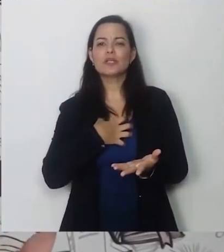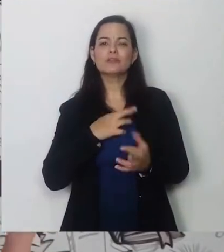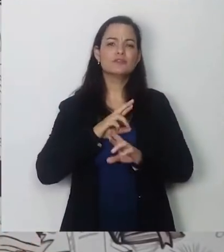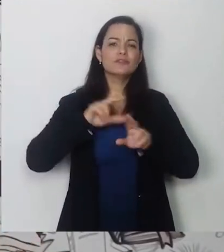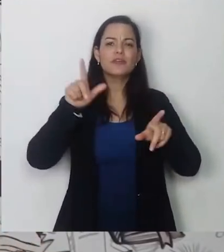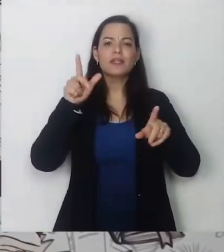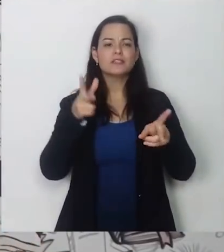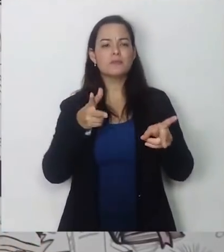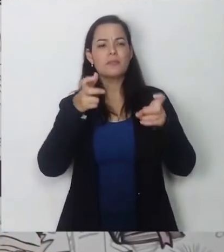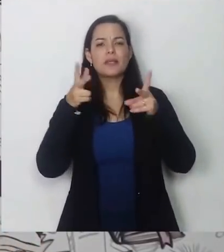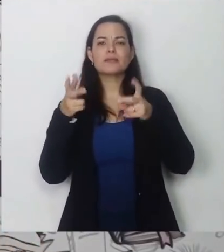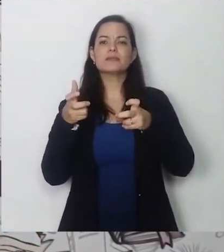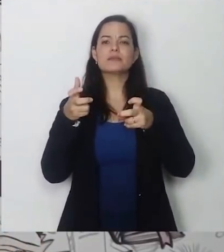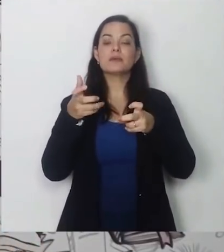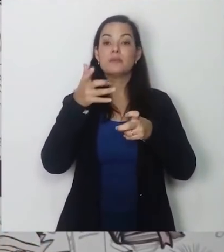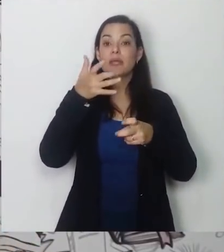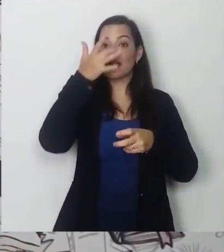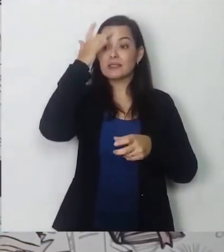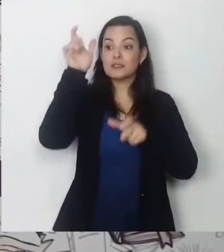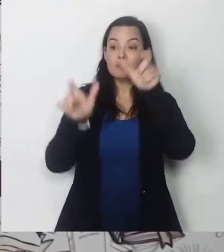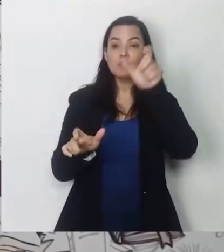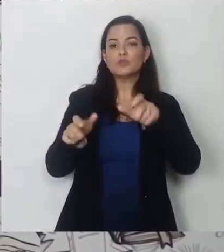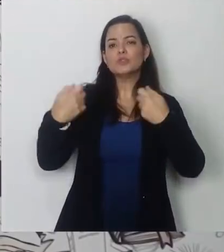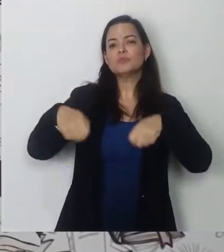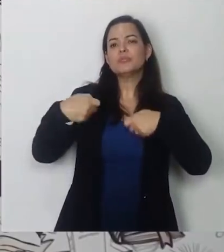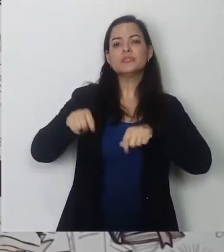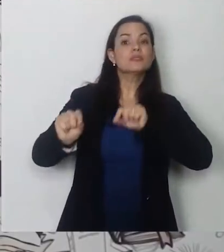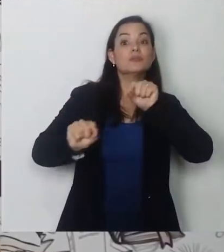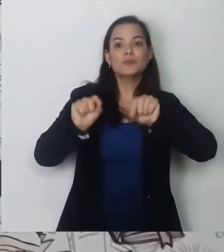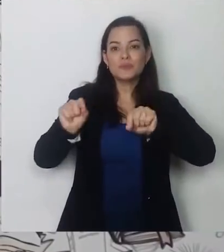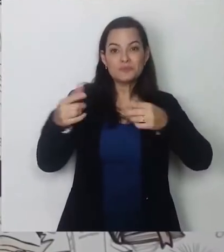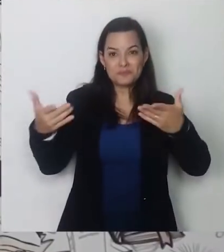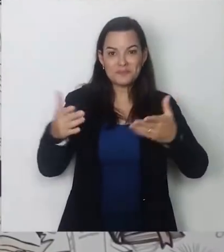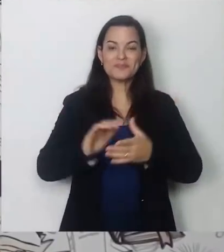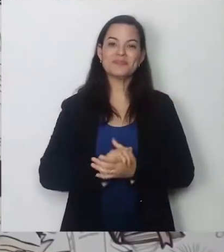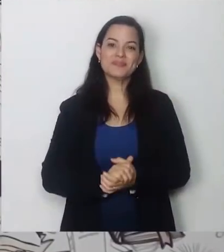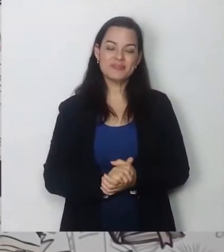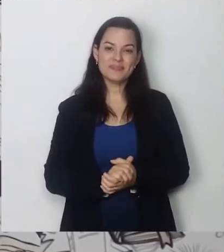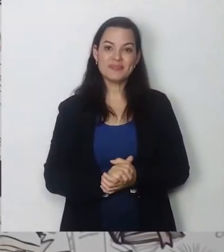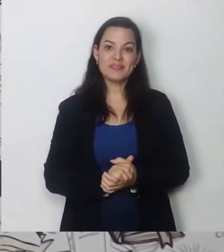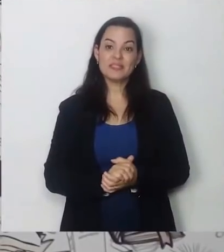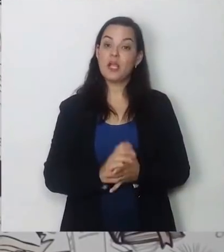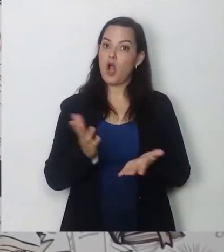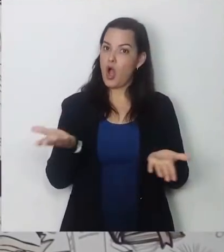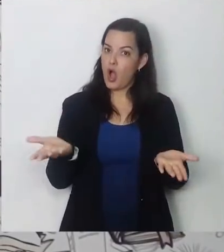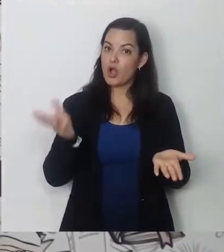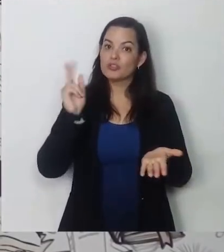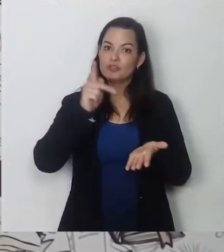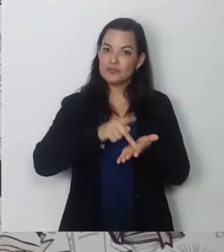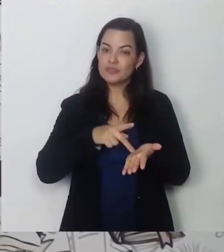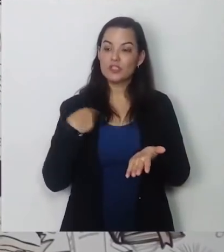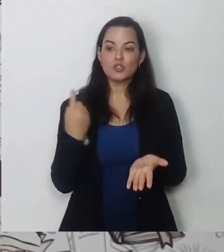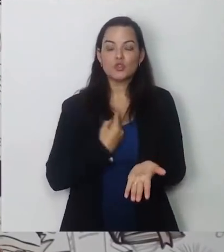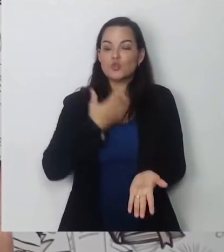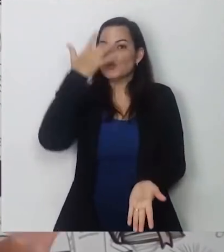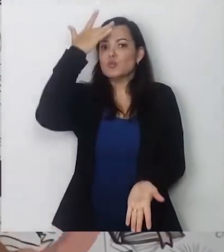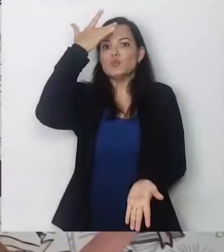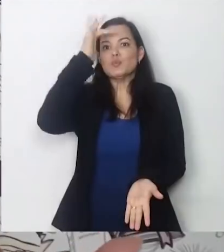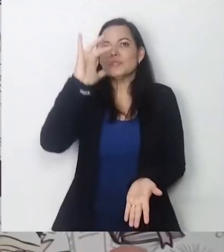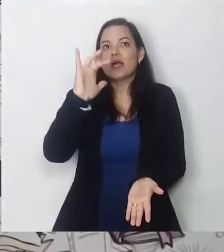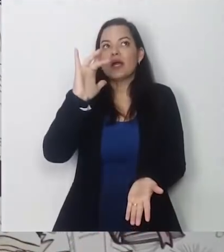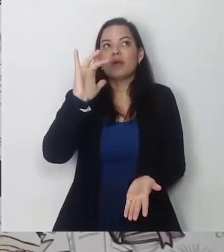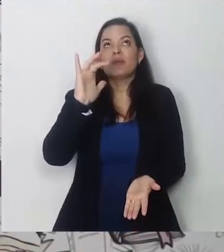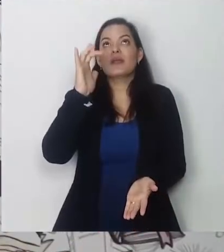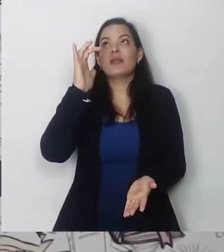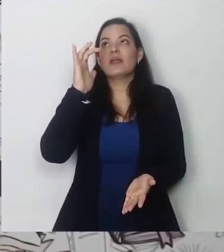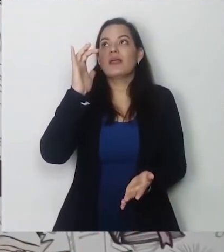pudéssemos compreender as necessidades das outras pessoas. E olha, turma, nós sabemos que nem sempre é fácil expressar